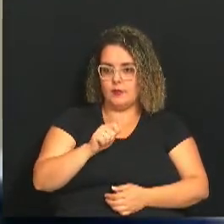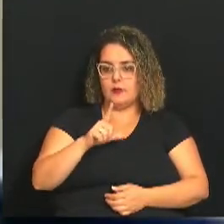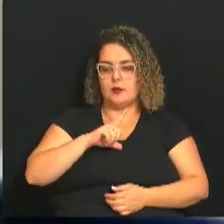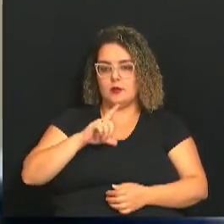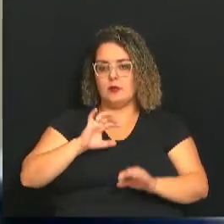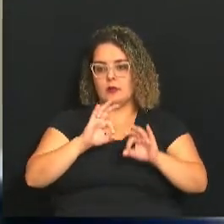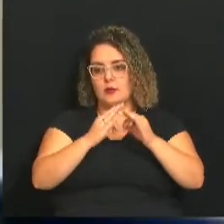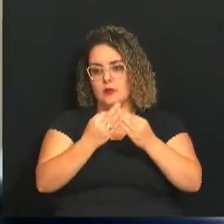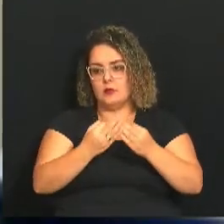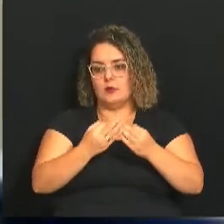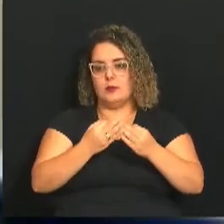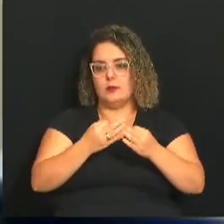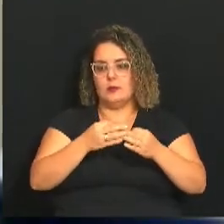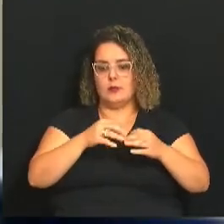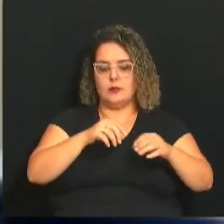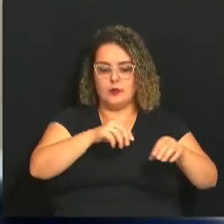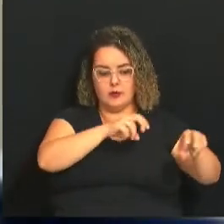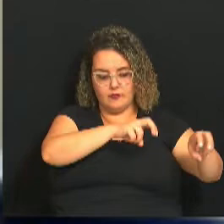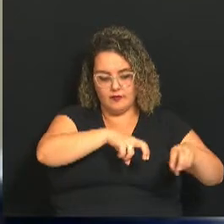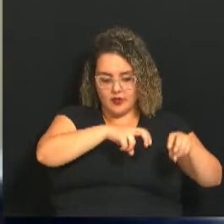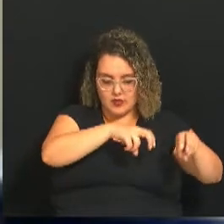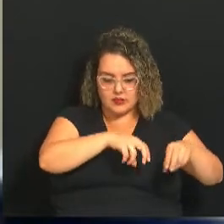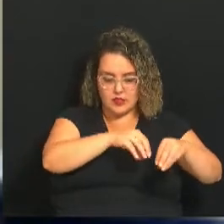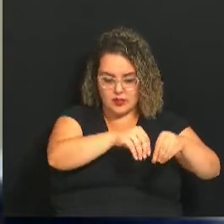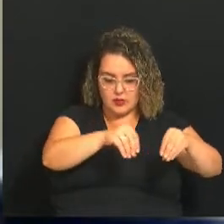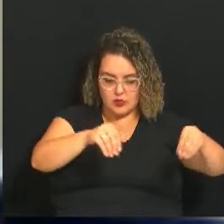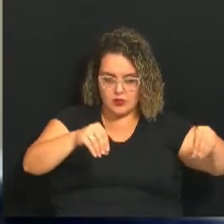da agricultura, fazenda, e a gente